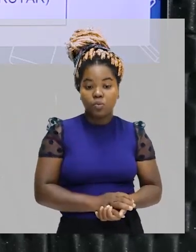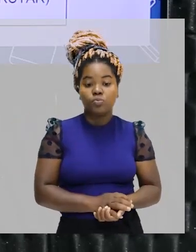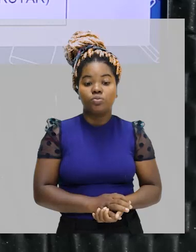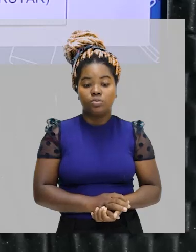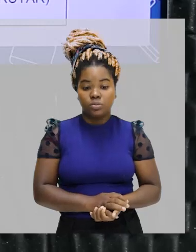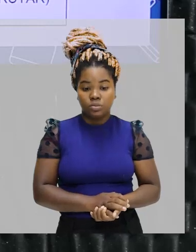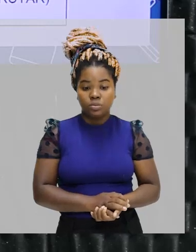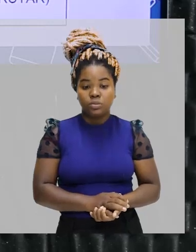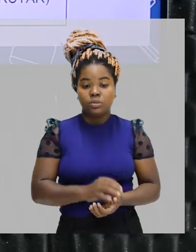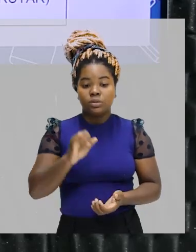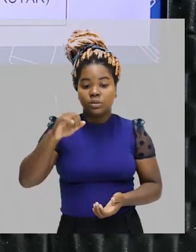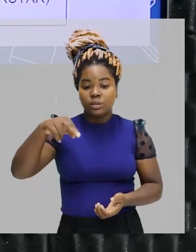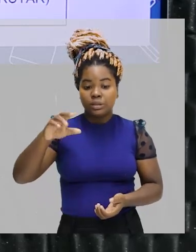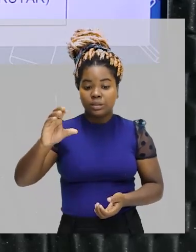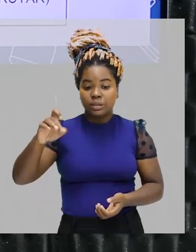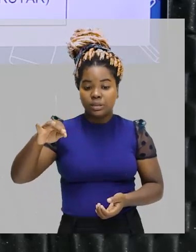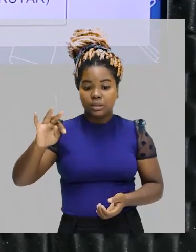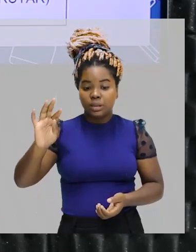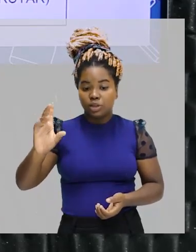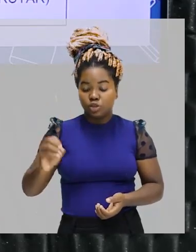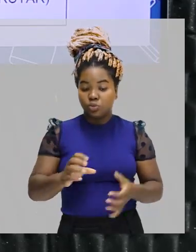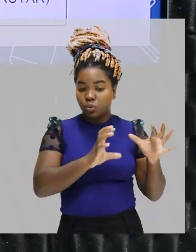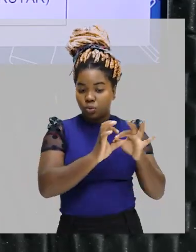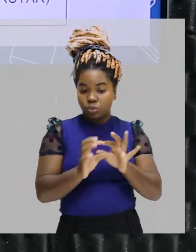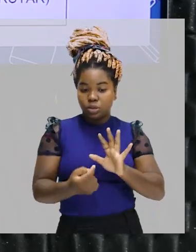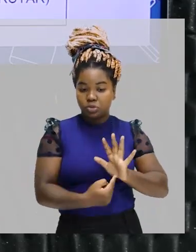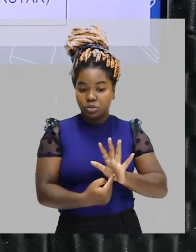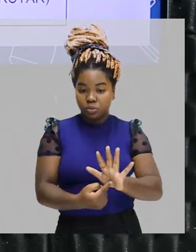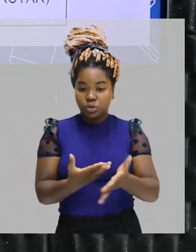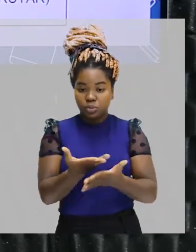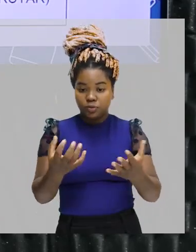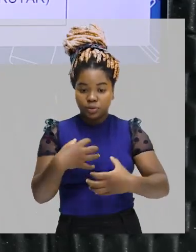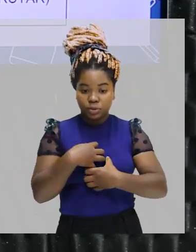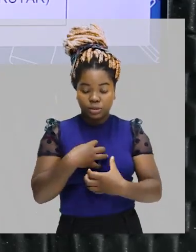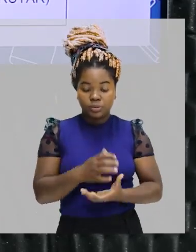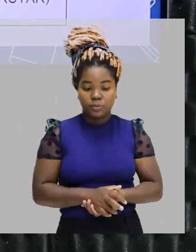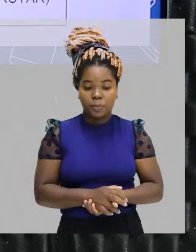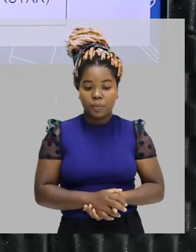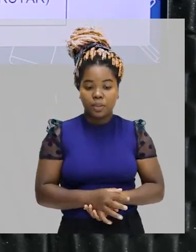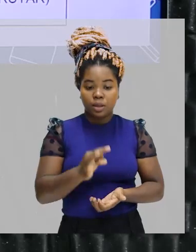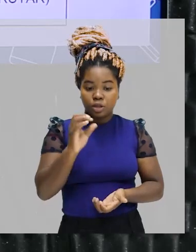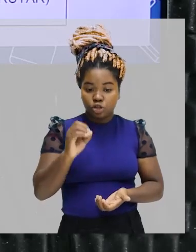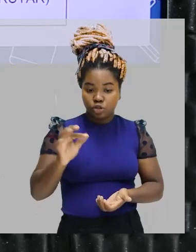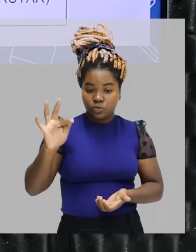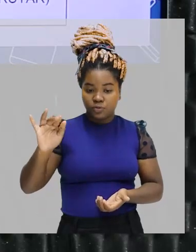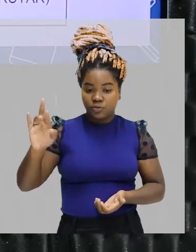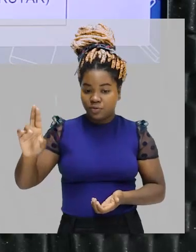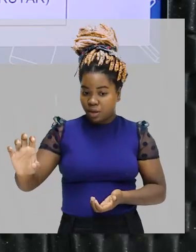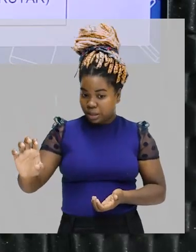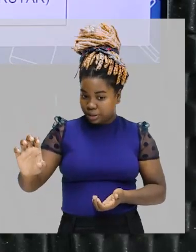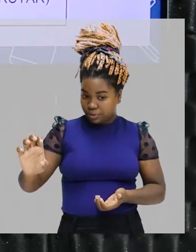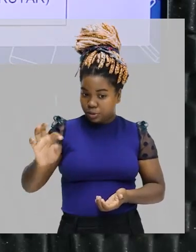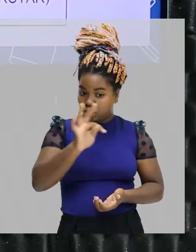substantivo incêndio. É o contexto que vai demonstrar isso para você. To fire, quando a palavra fire vem